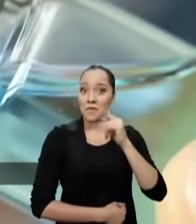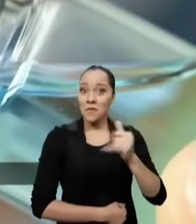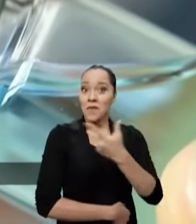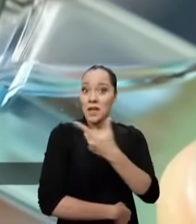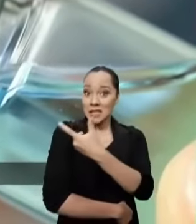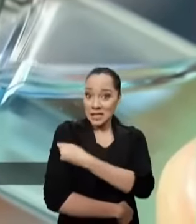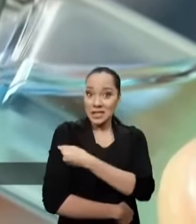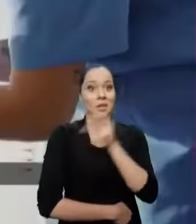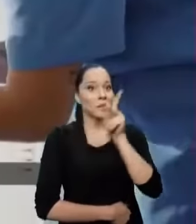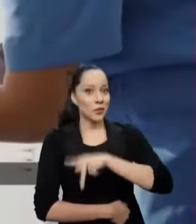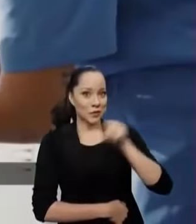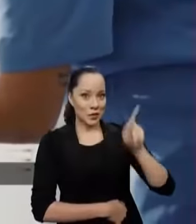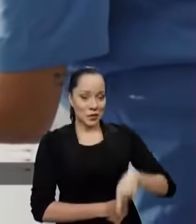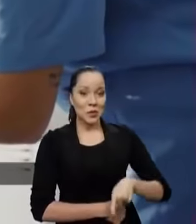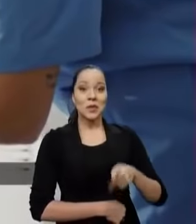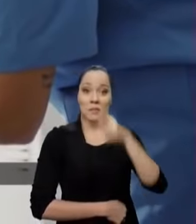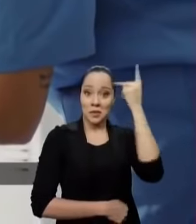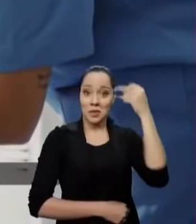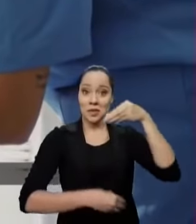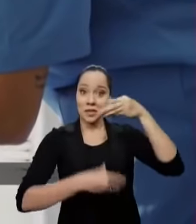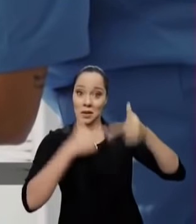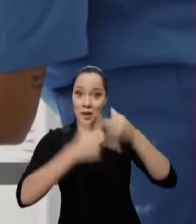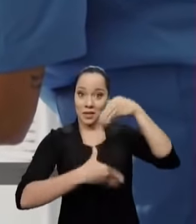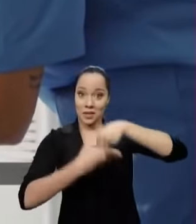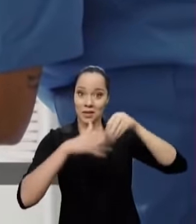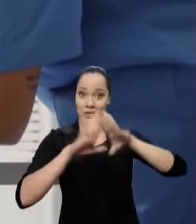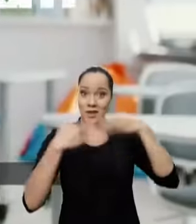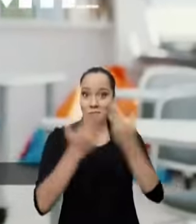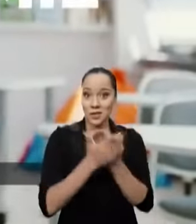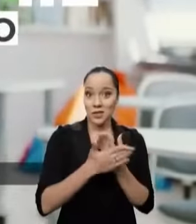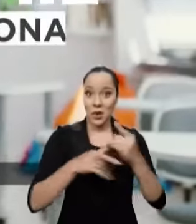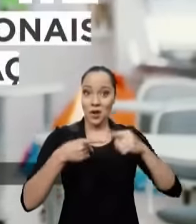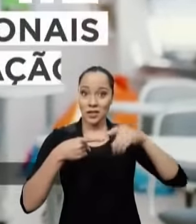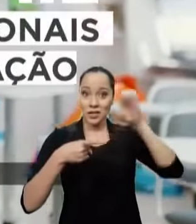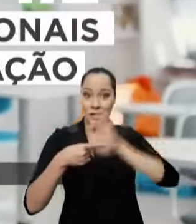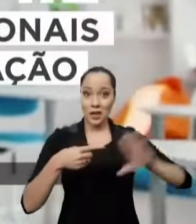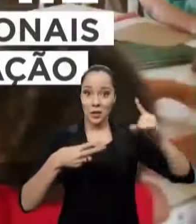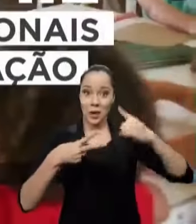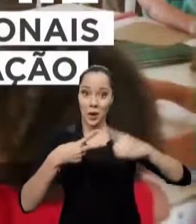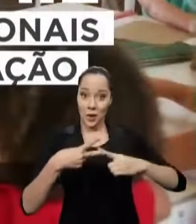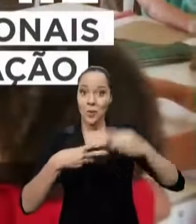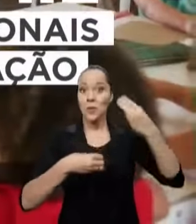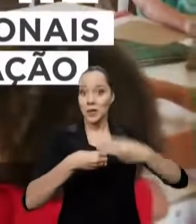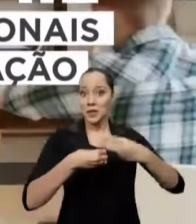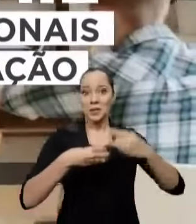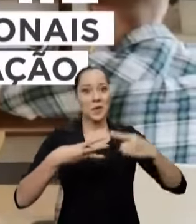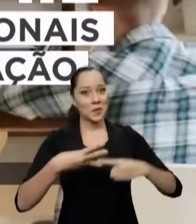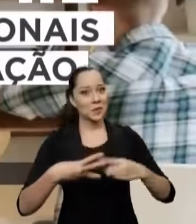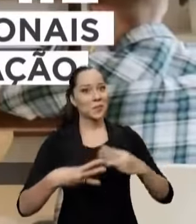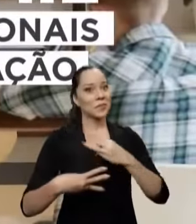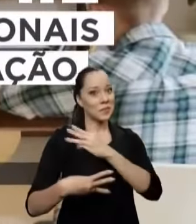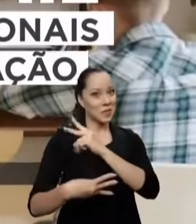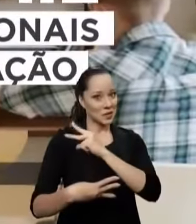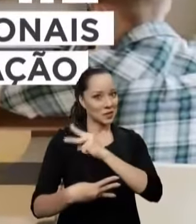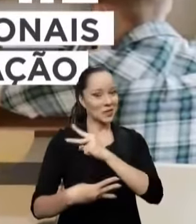Paulo está vacinando os professores e funcionários das escolas estaduais, municipais e